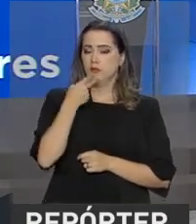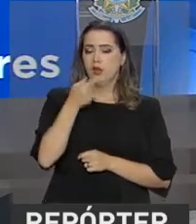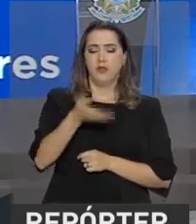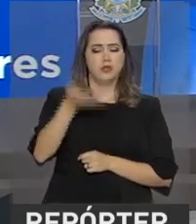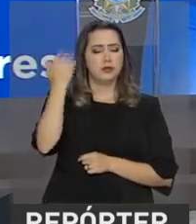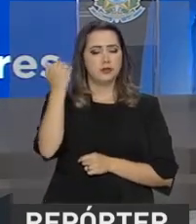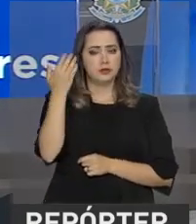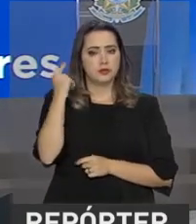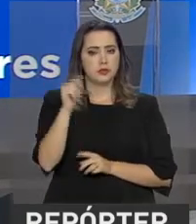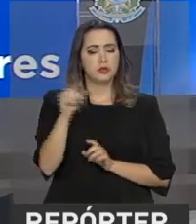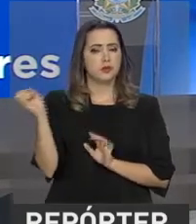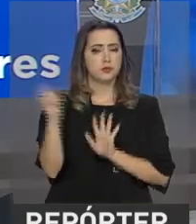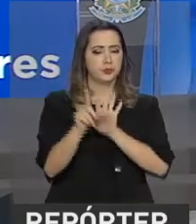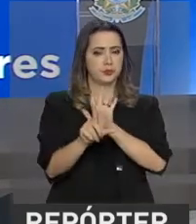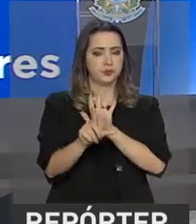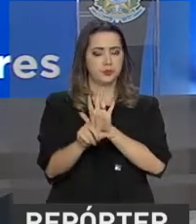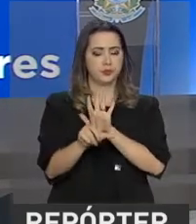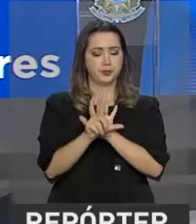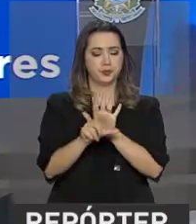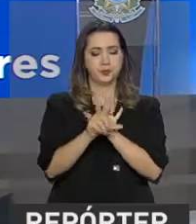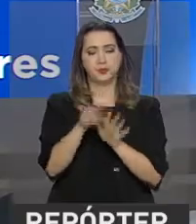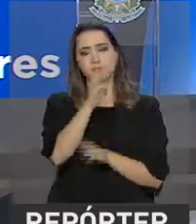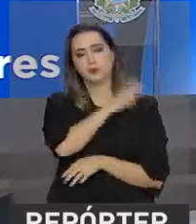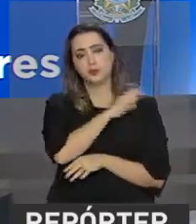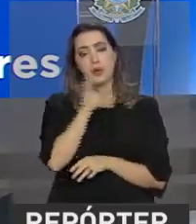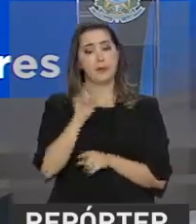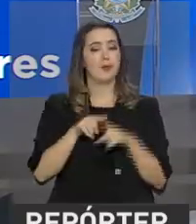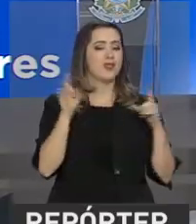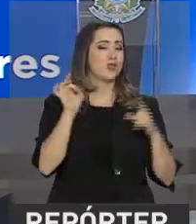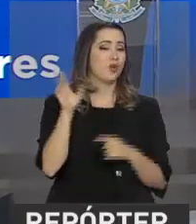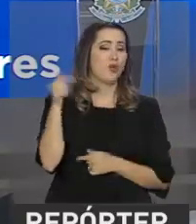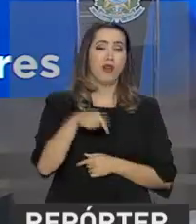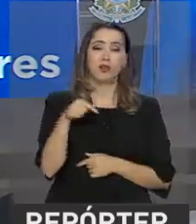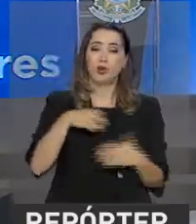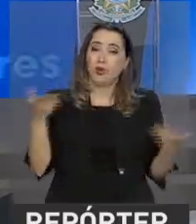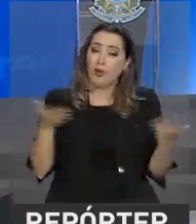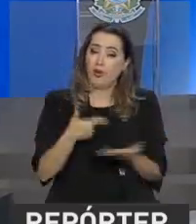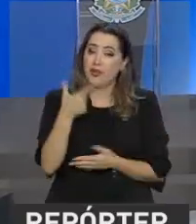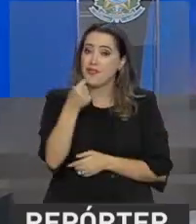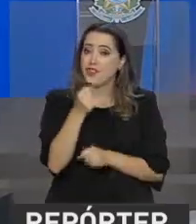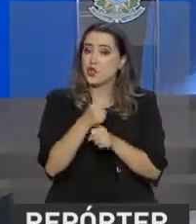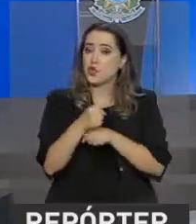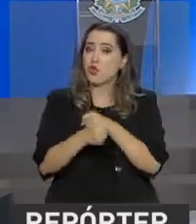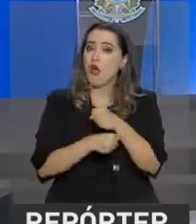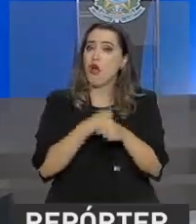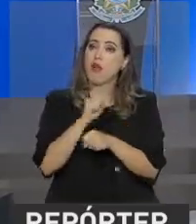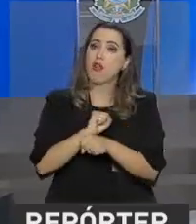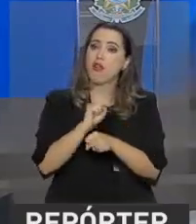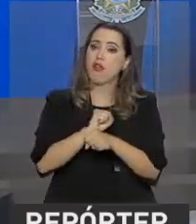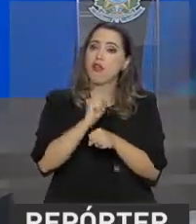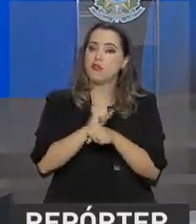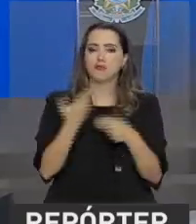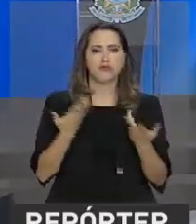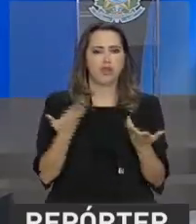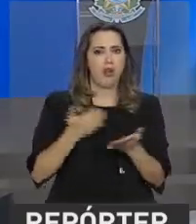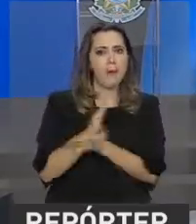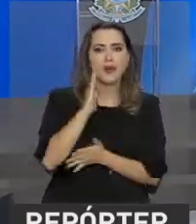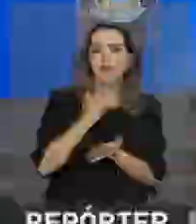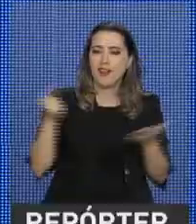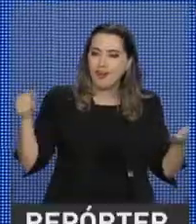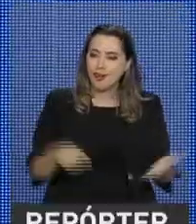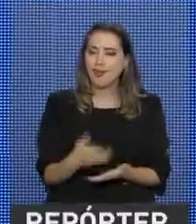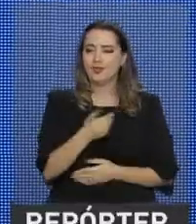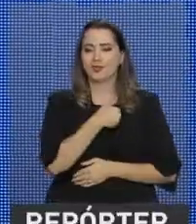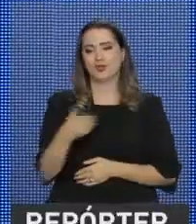do ensino médio e só agora 20 anos depois conseguimos aprová-la no nosso governo